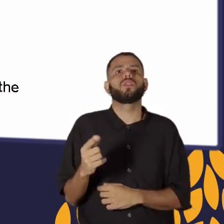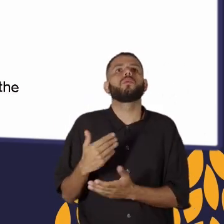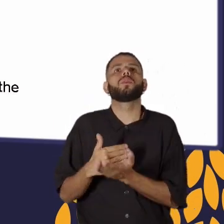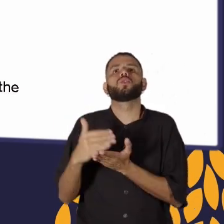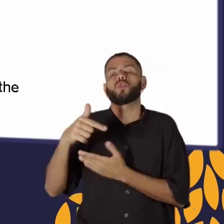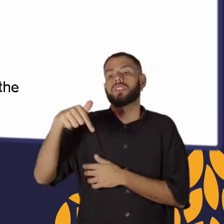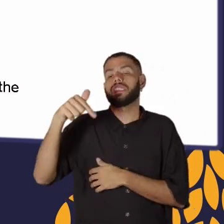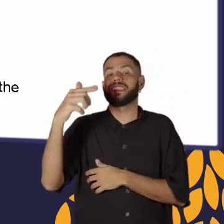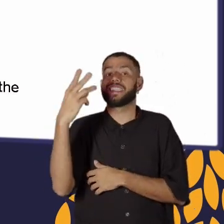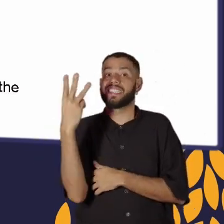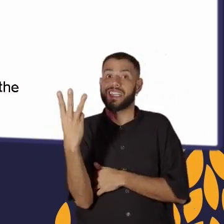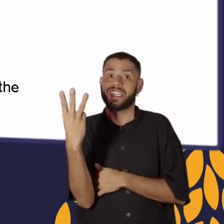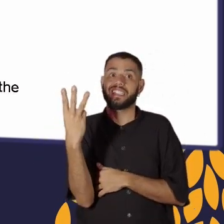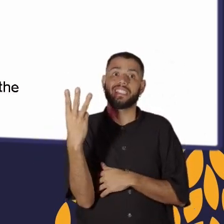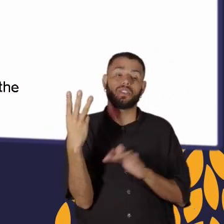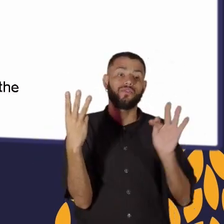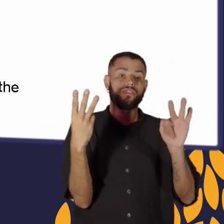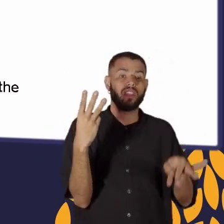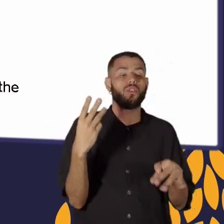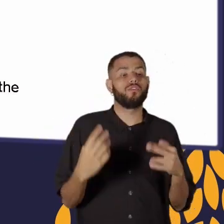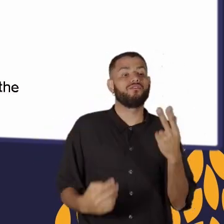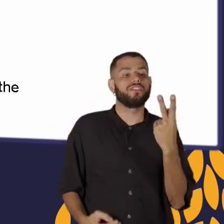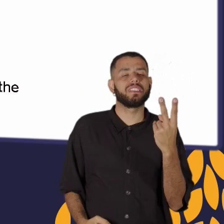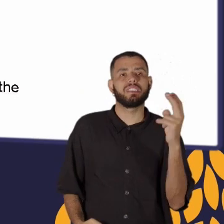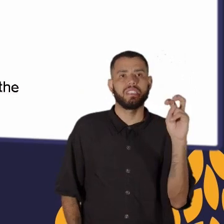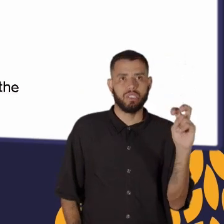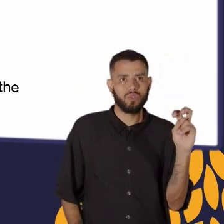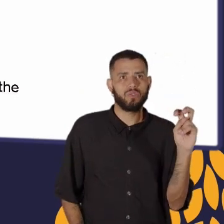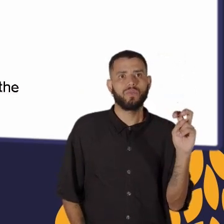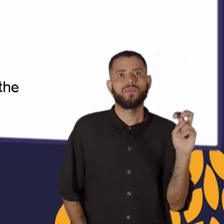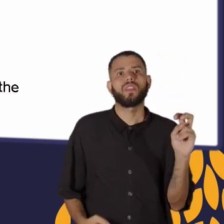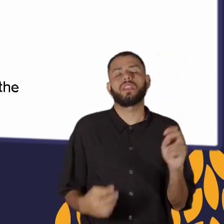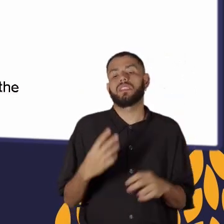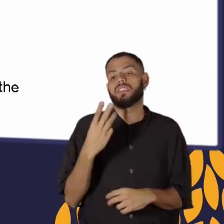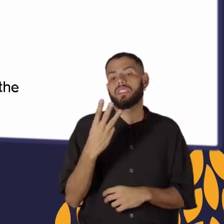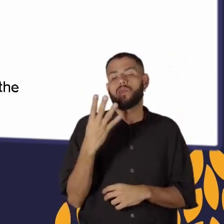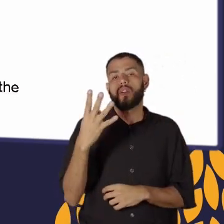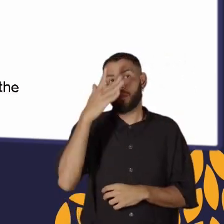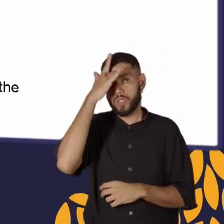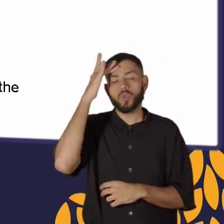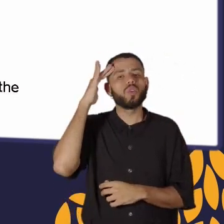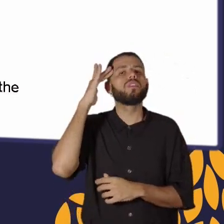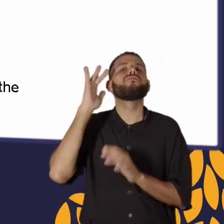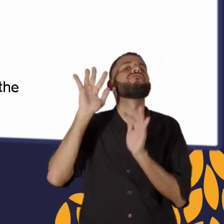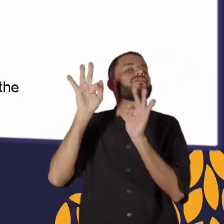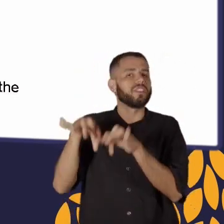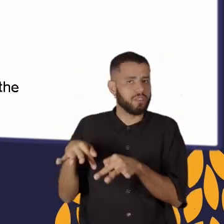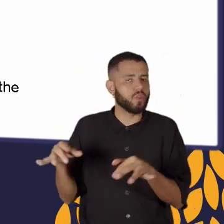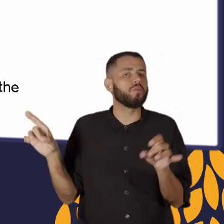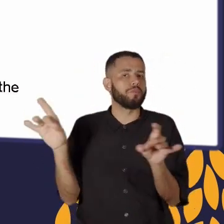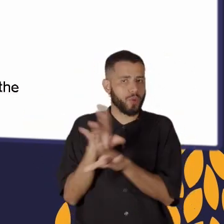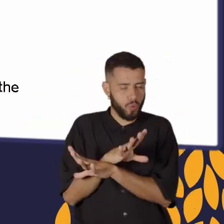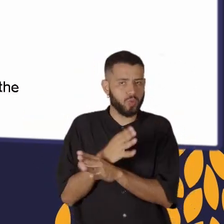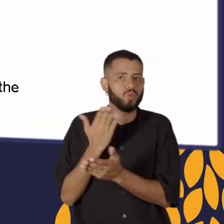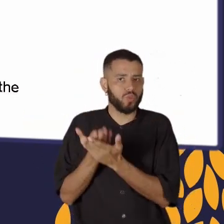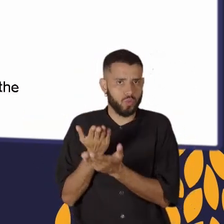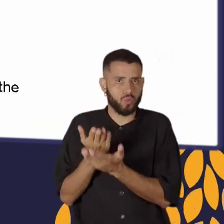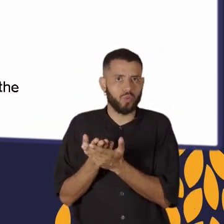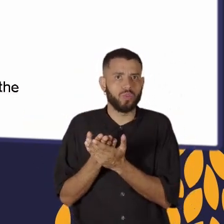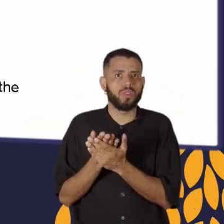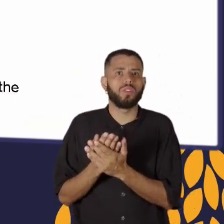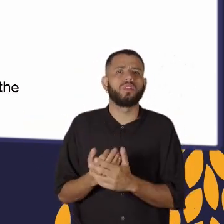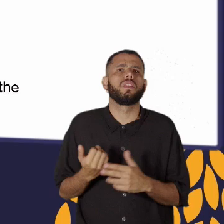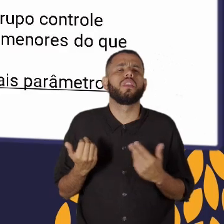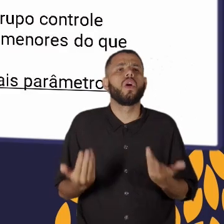finalizamos com 25, 34 completaram metade do estudo, que foi um dado legal. E aí,